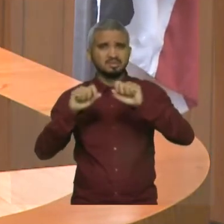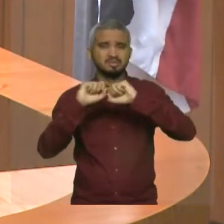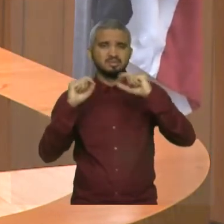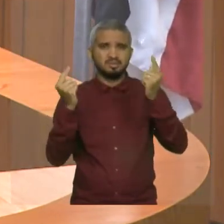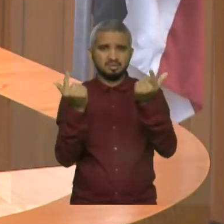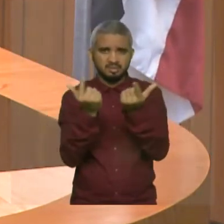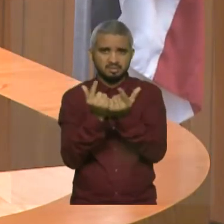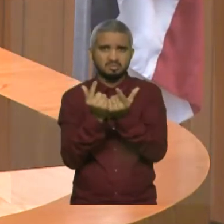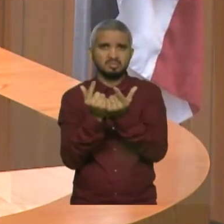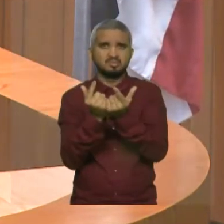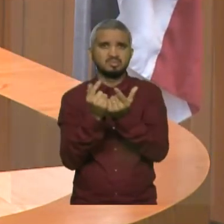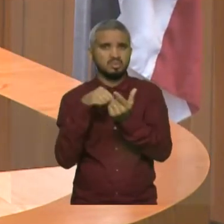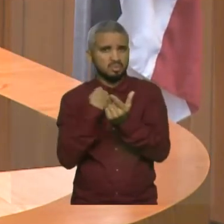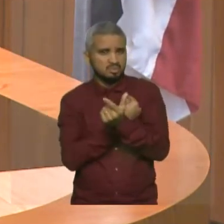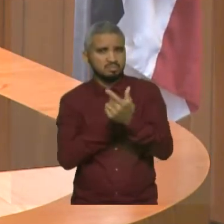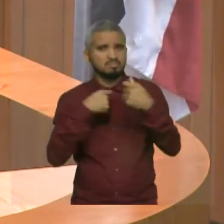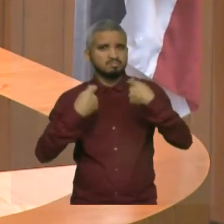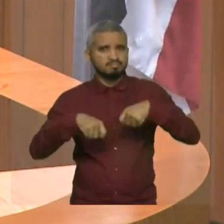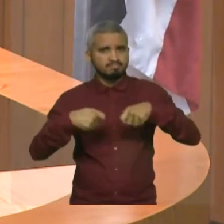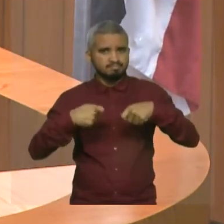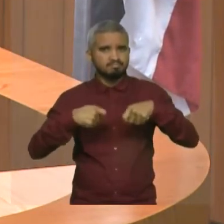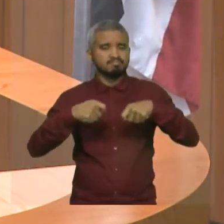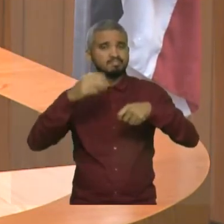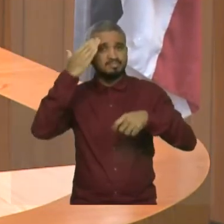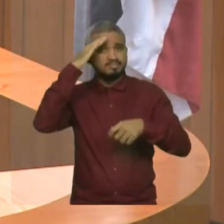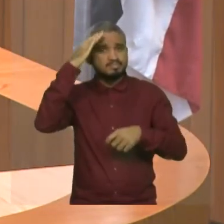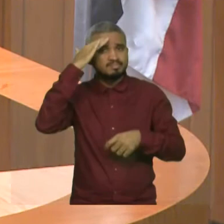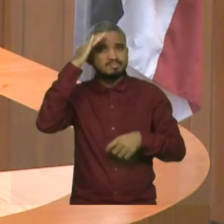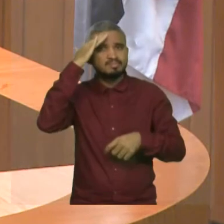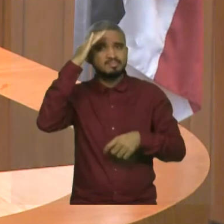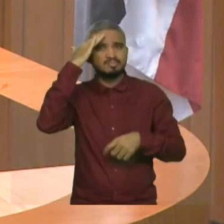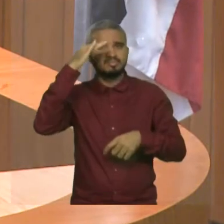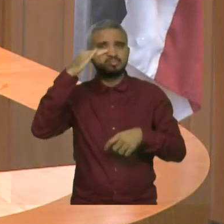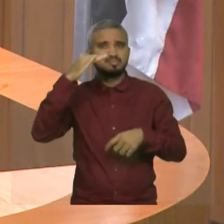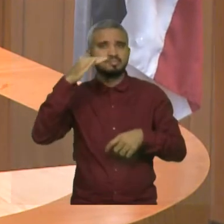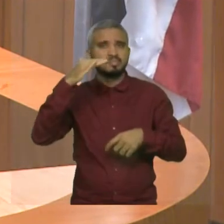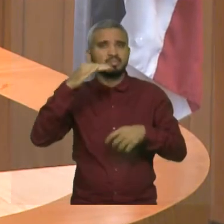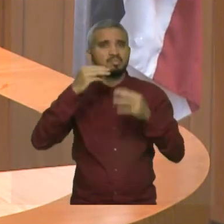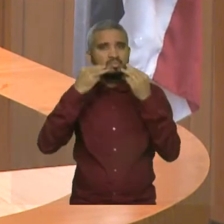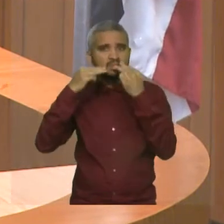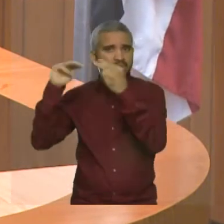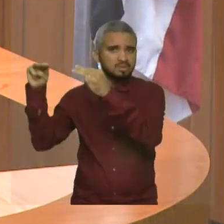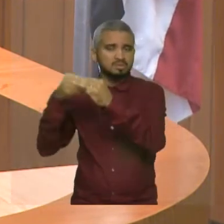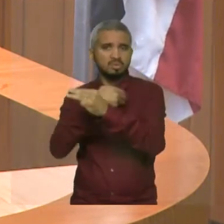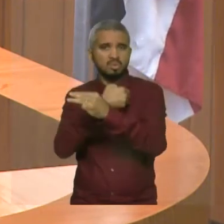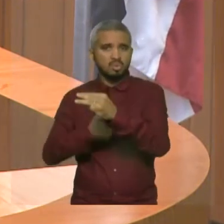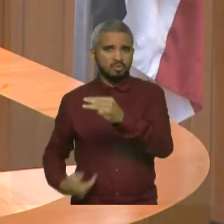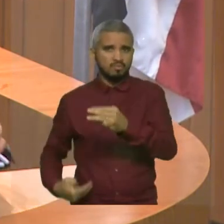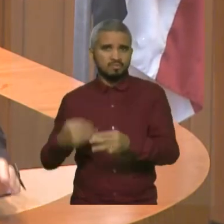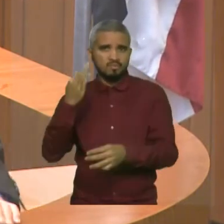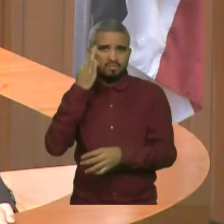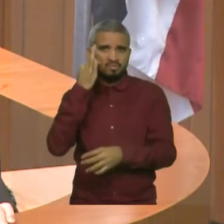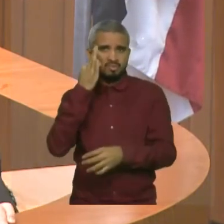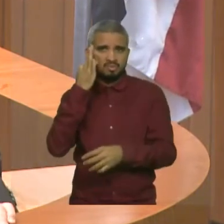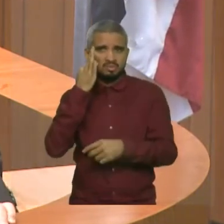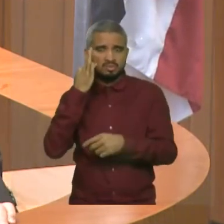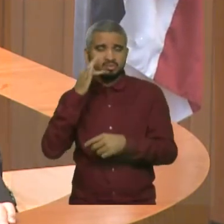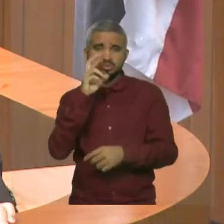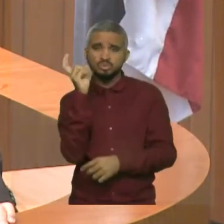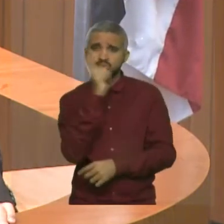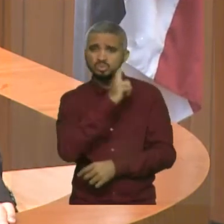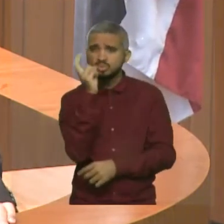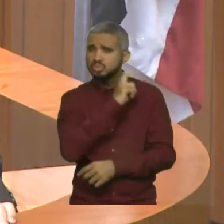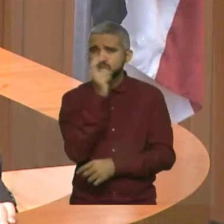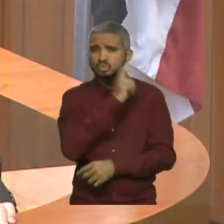em trazer aos deputados, em levar ao governo do estado, para que em caráter de urgência